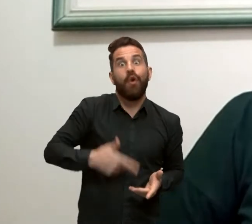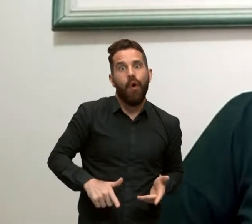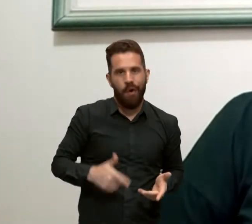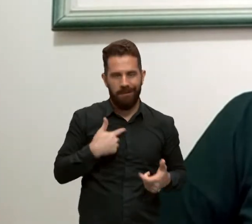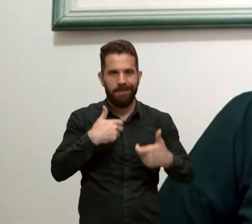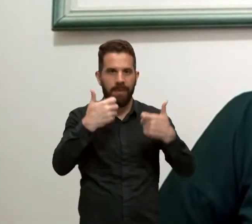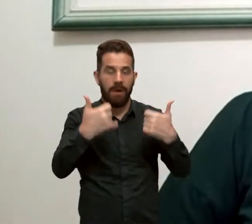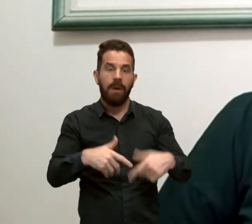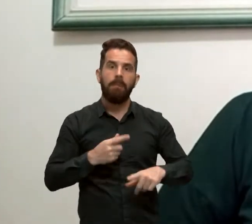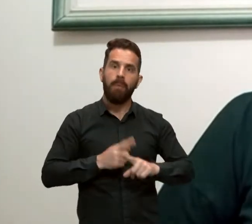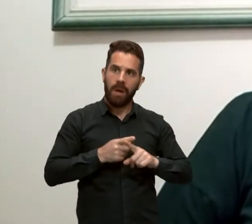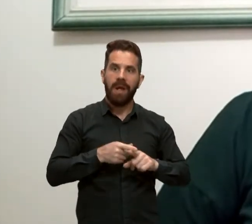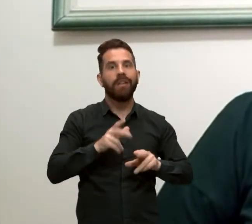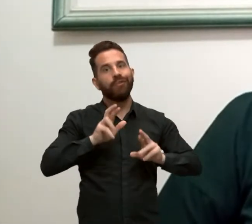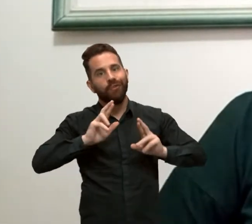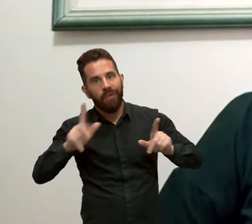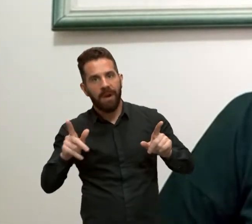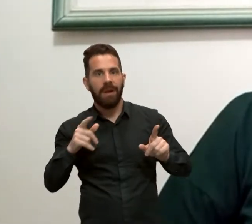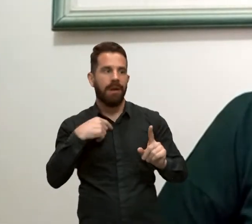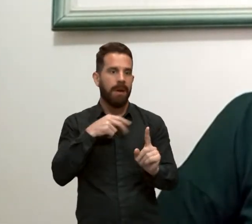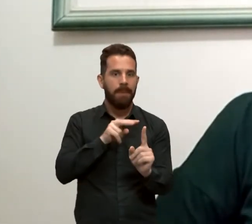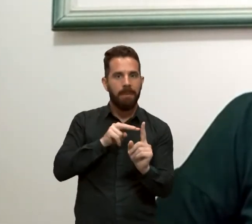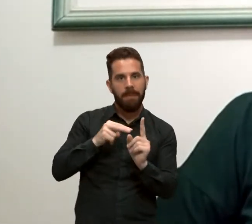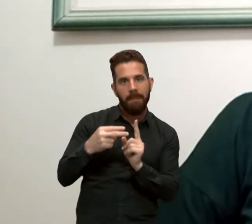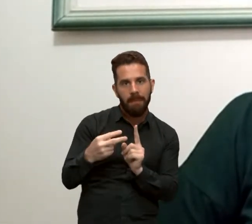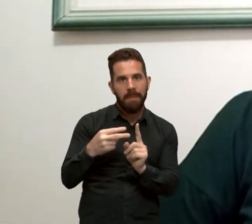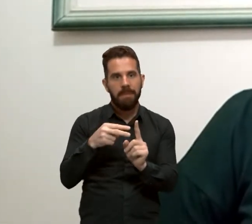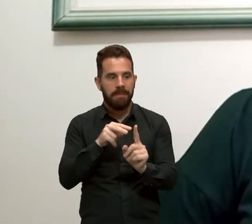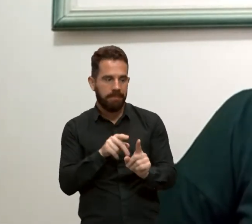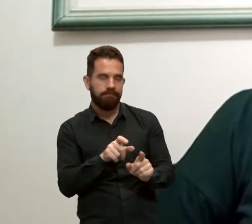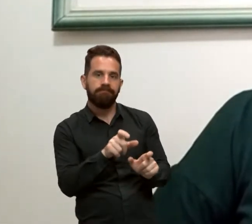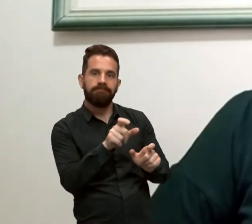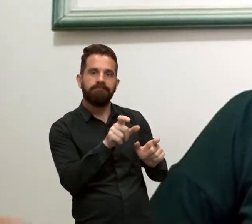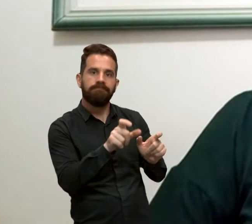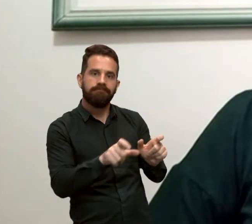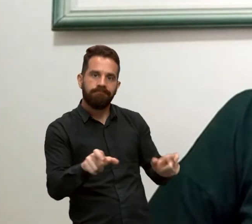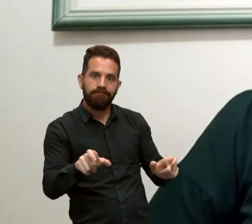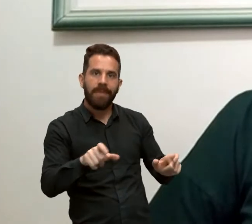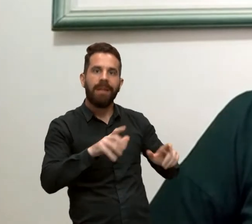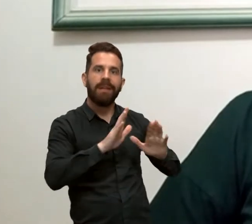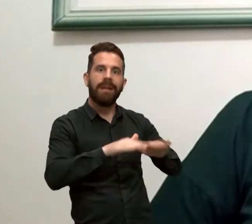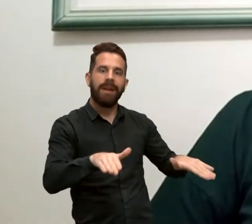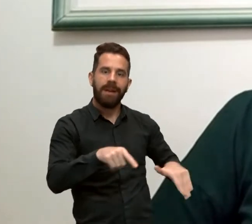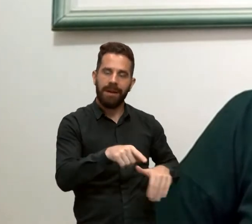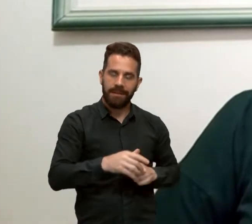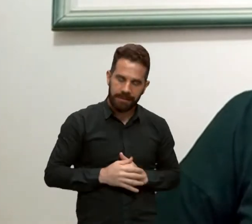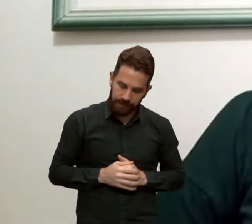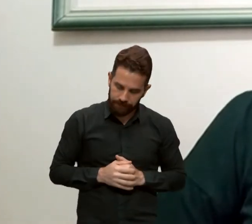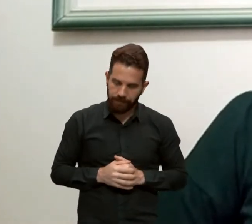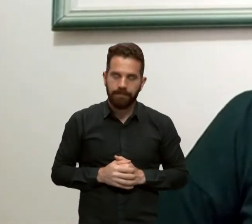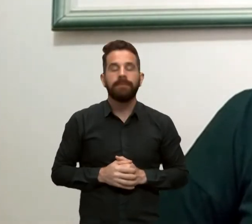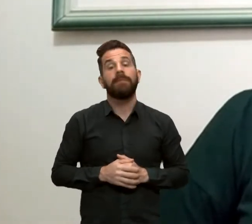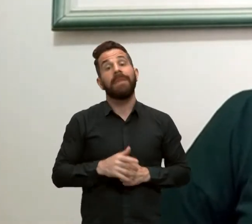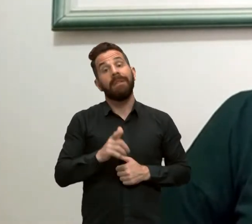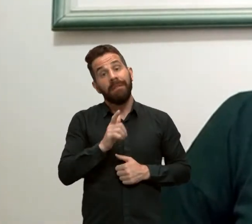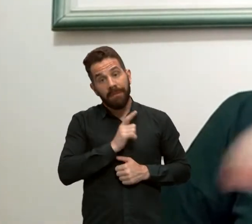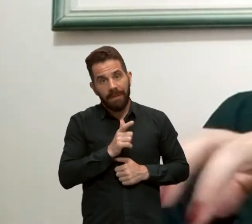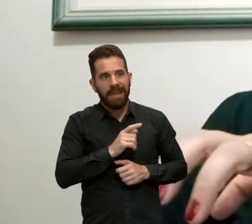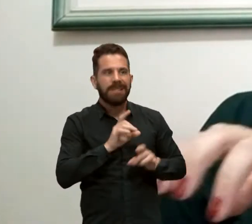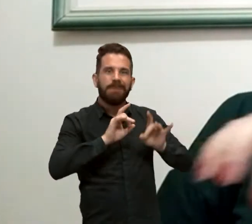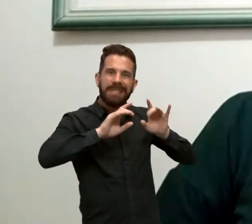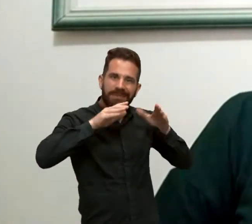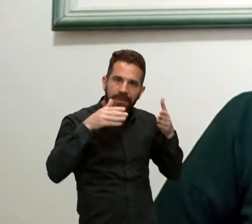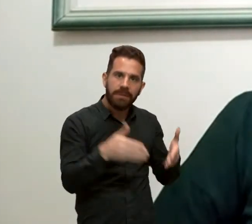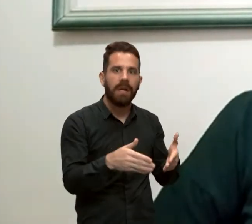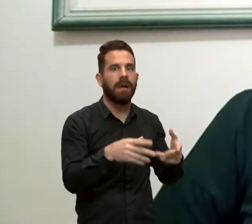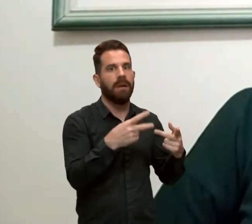diferentes as formas de se tratar e como se ver as crianças. E essas especificidades, né, deste período, elas são